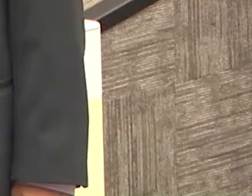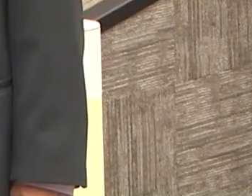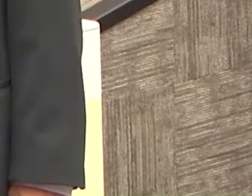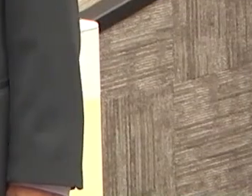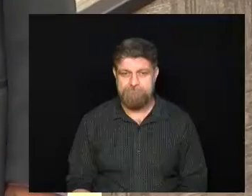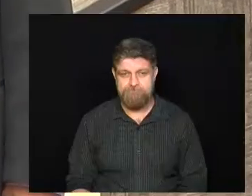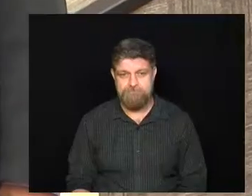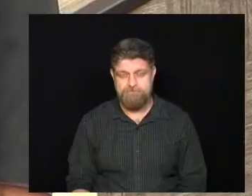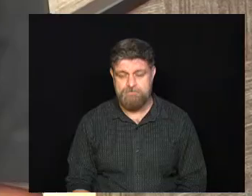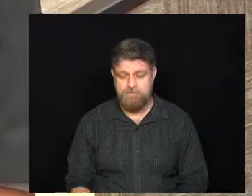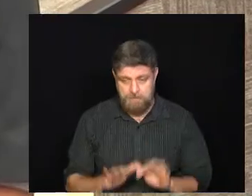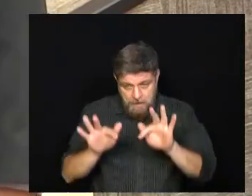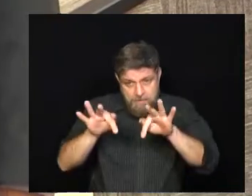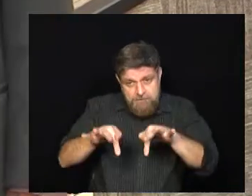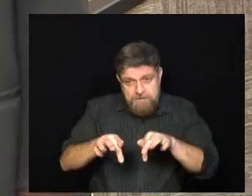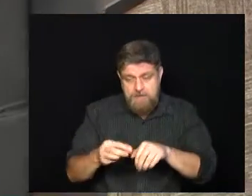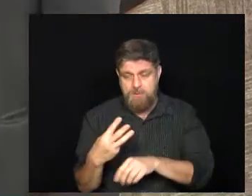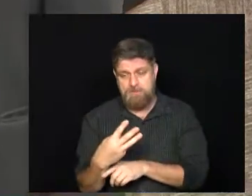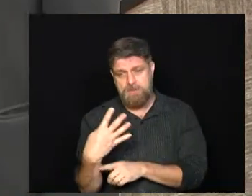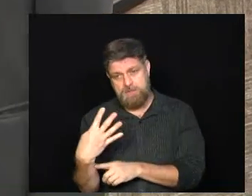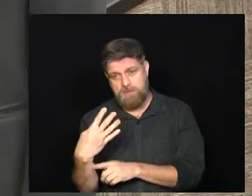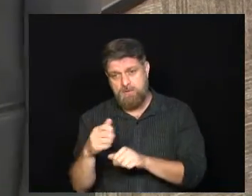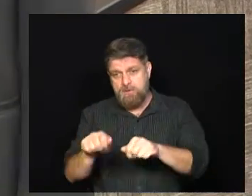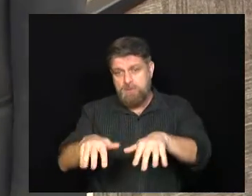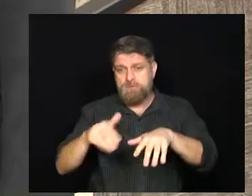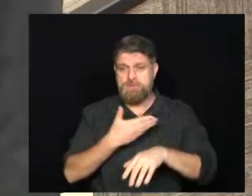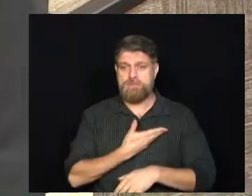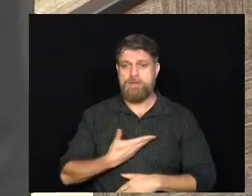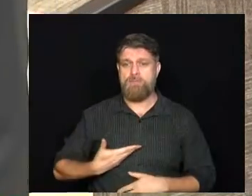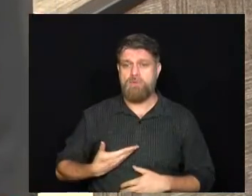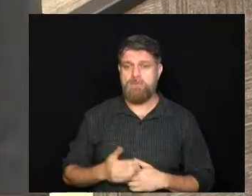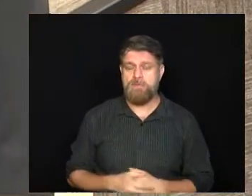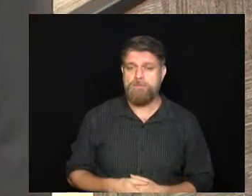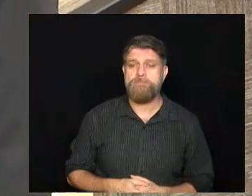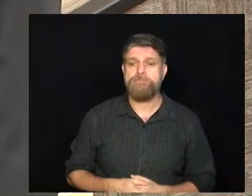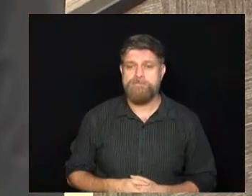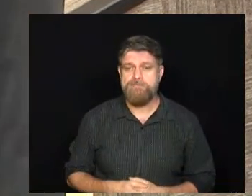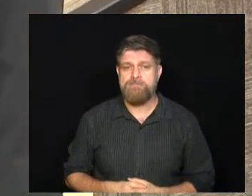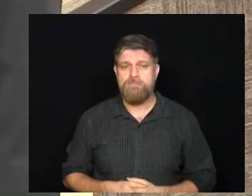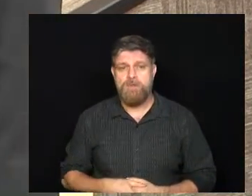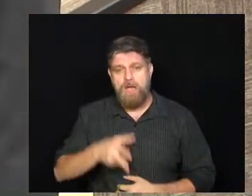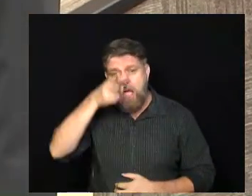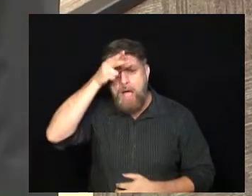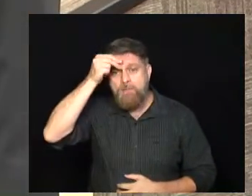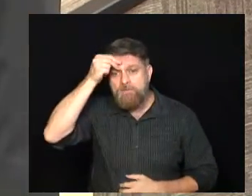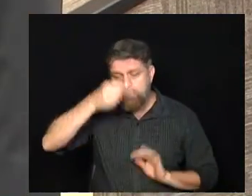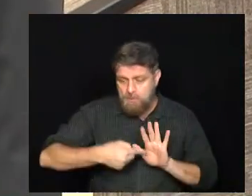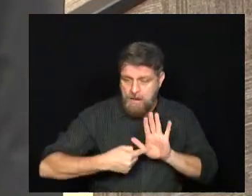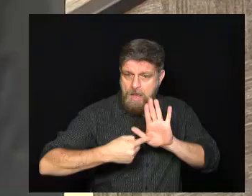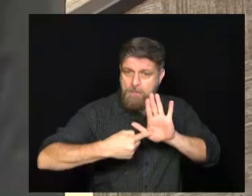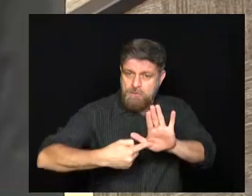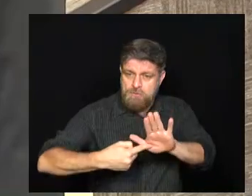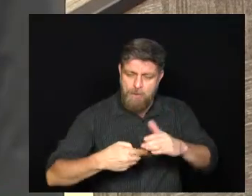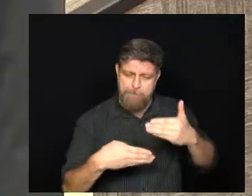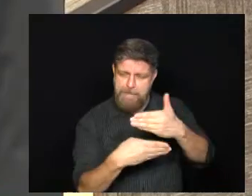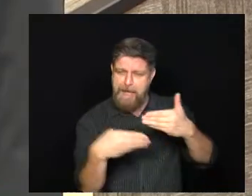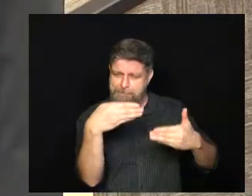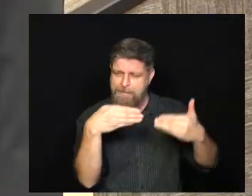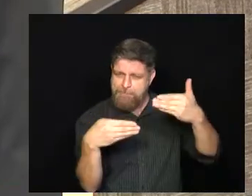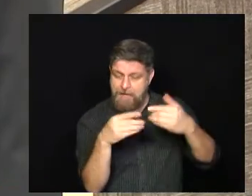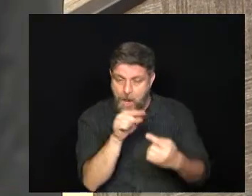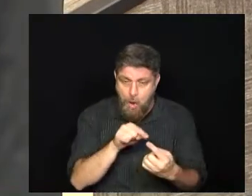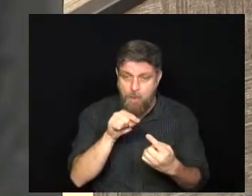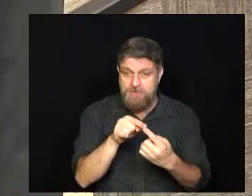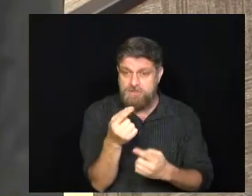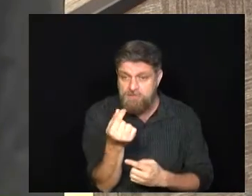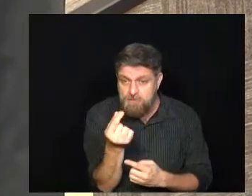Encerrada, portanto, a 34ª audiência pública, onde o Poder Executivo demonstrou aí as metas